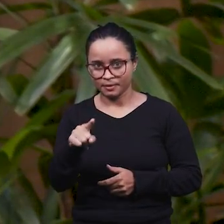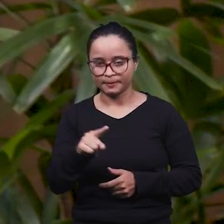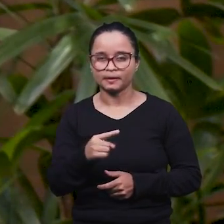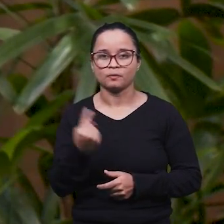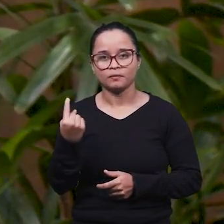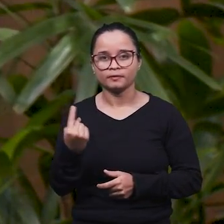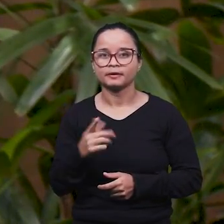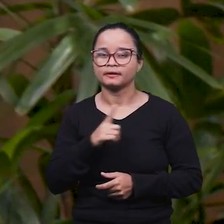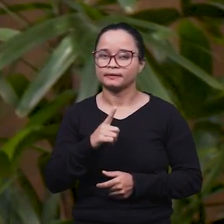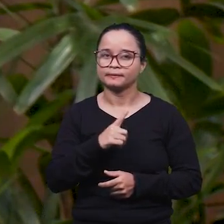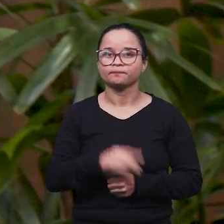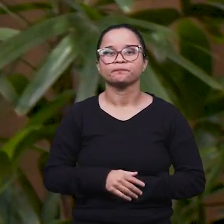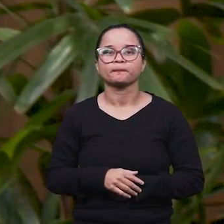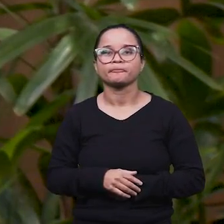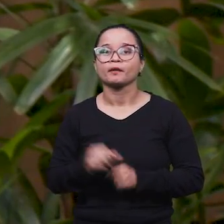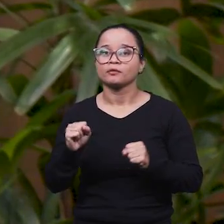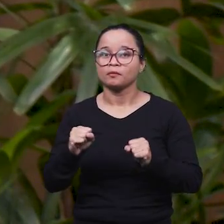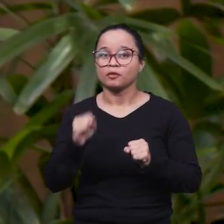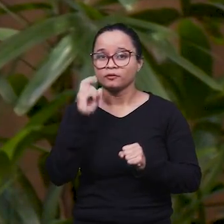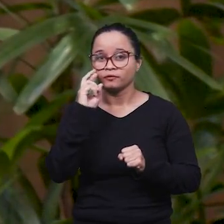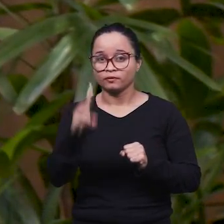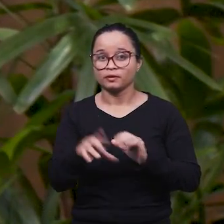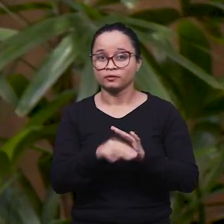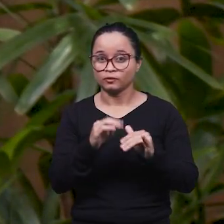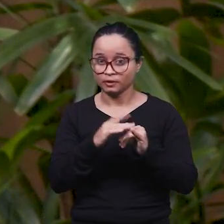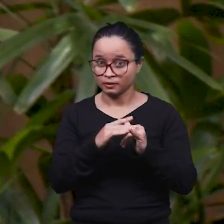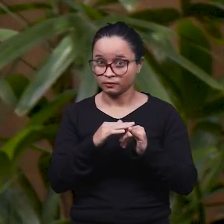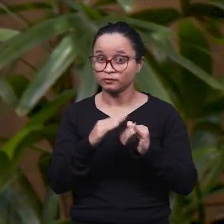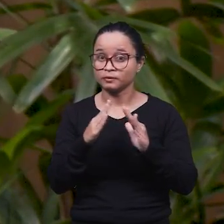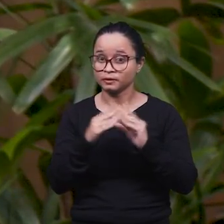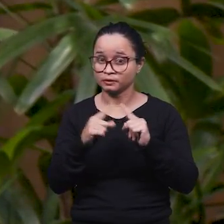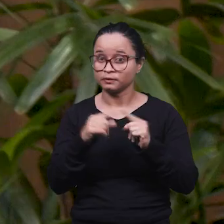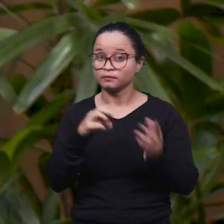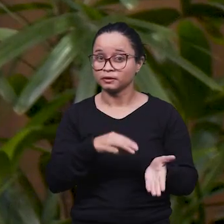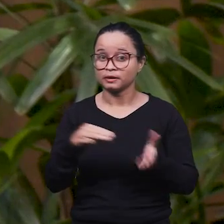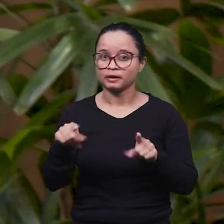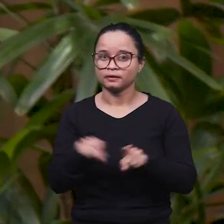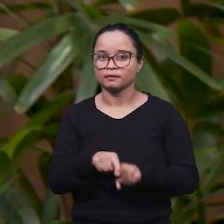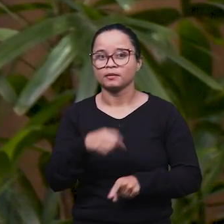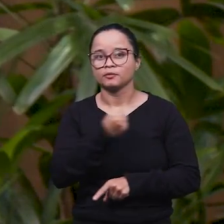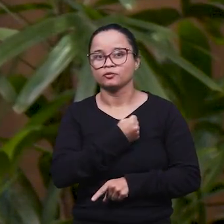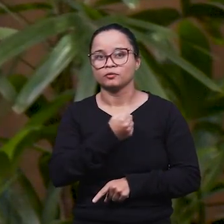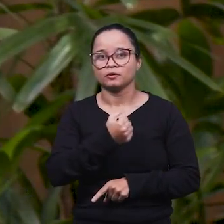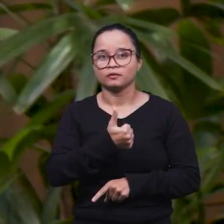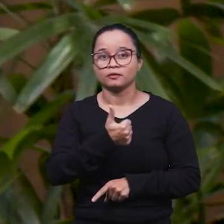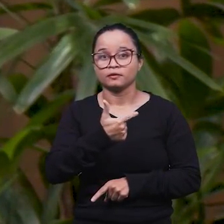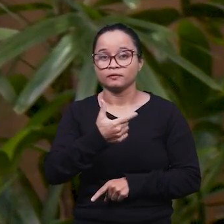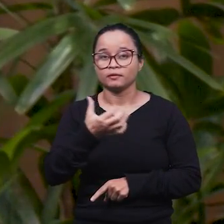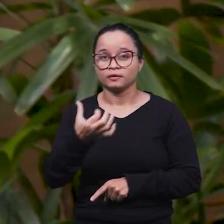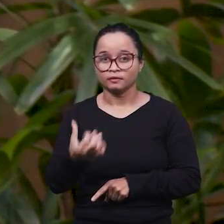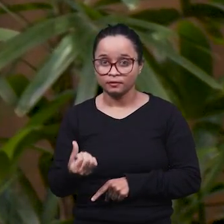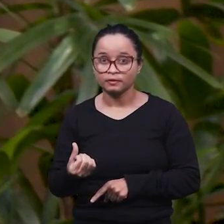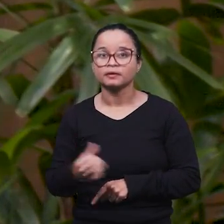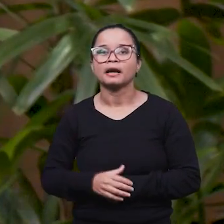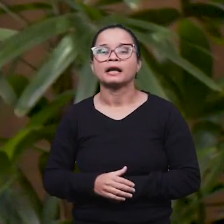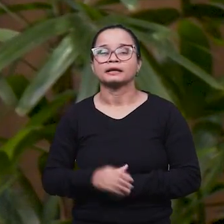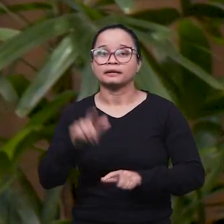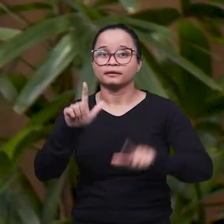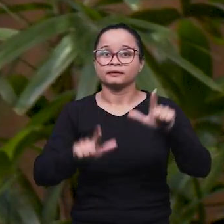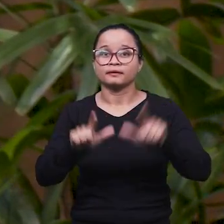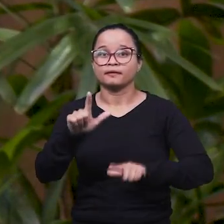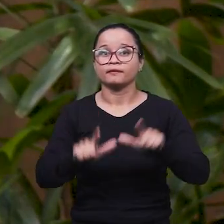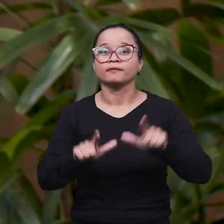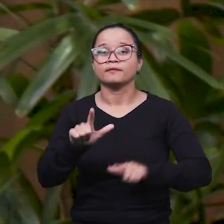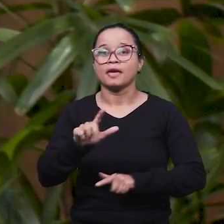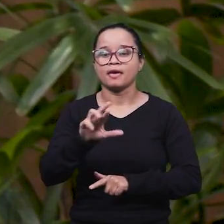pode assistir no canal do YouTube da Igreja e também pelo canal 126 da TVRO da Embratel